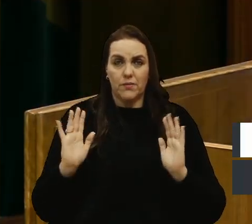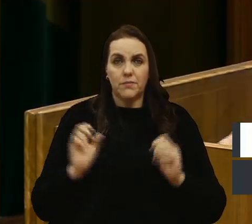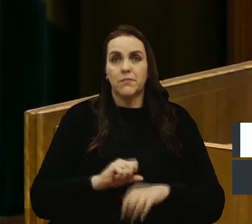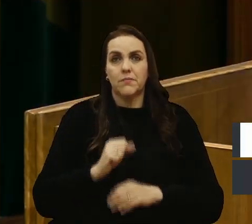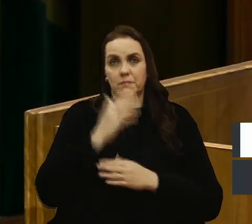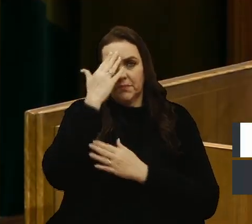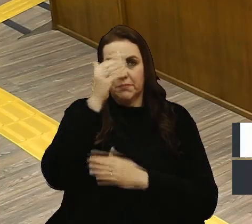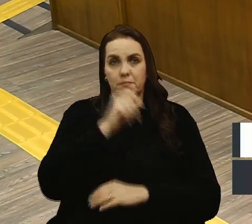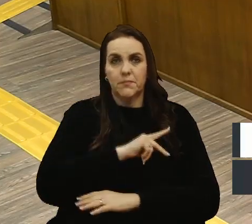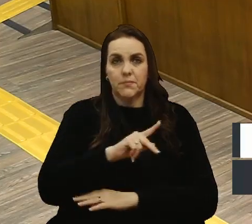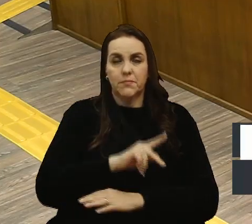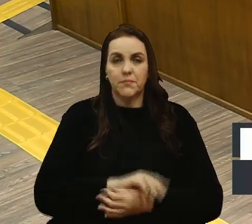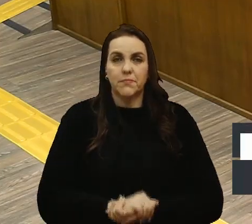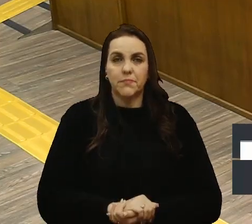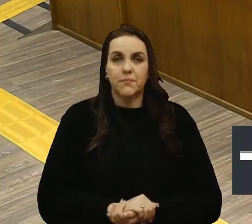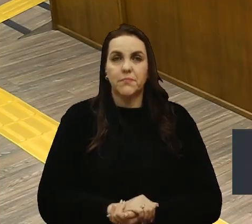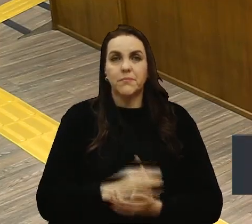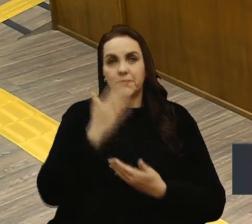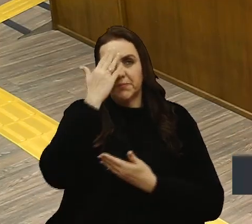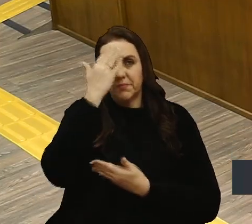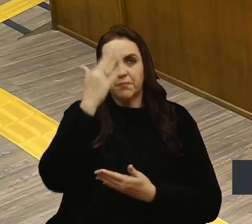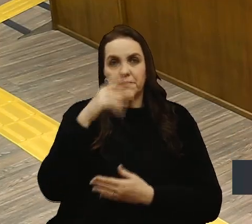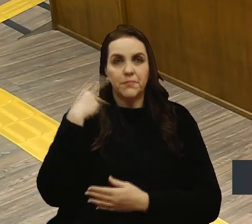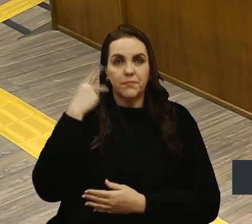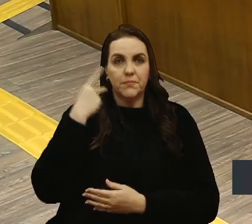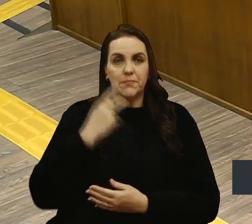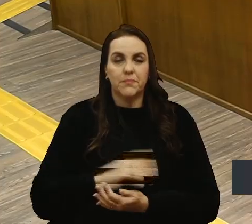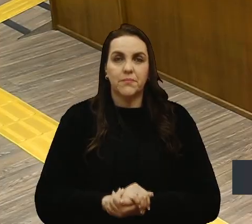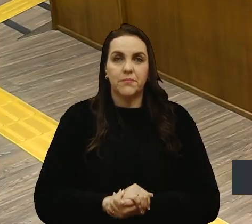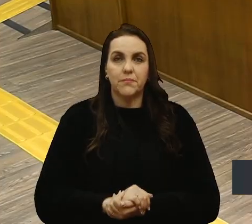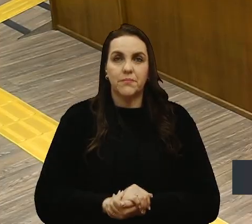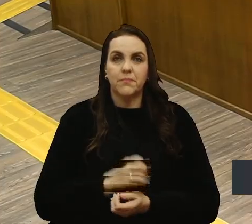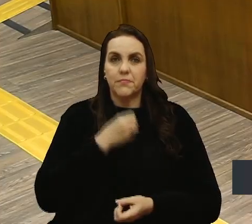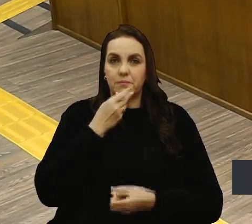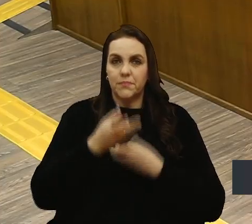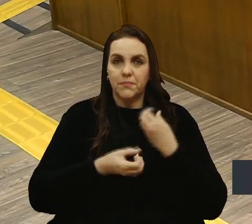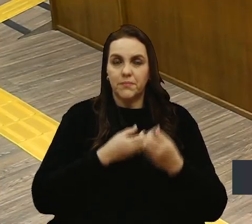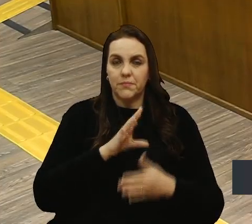presidente. Obrigado, vereador. Em declaração de